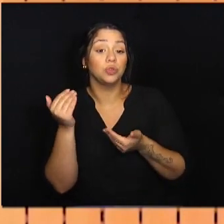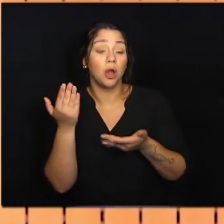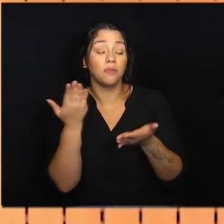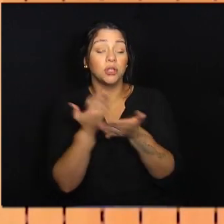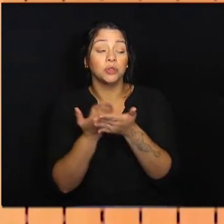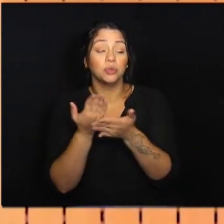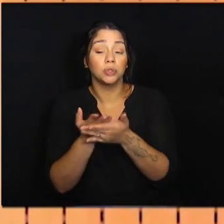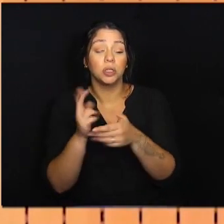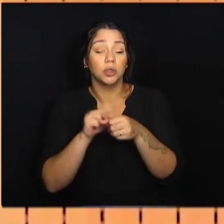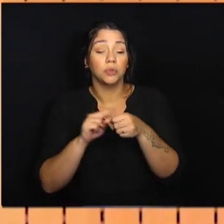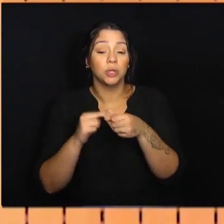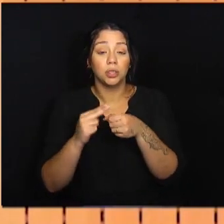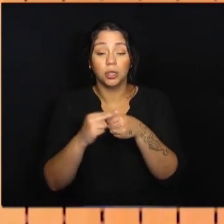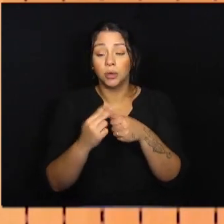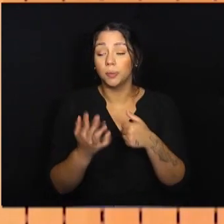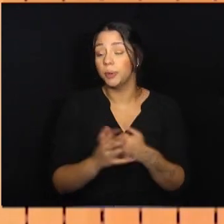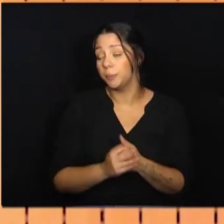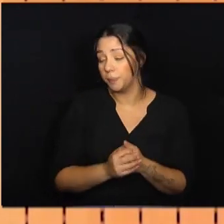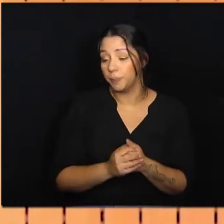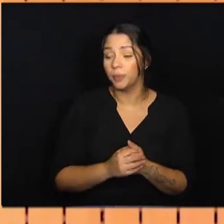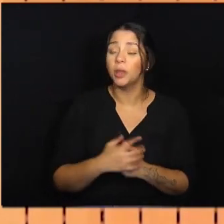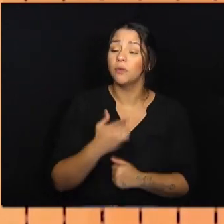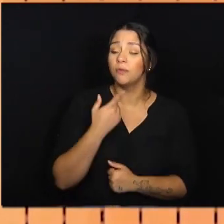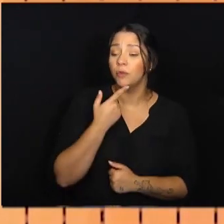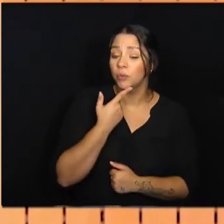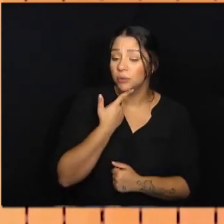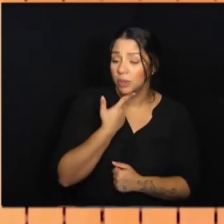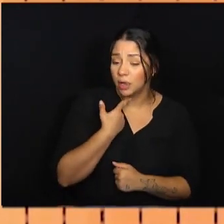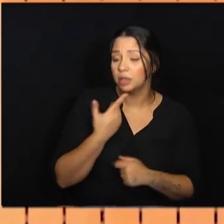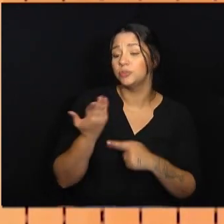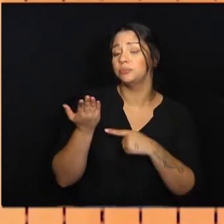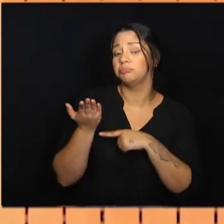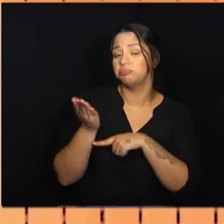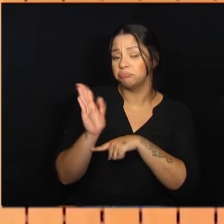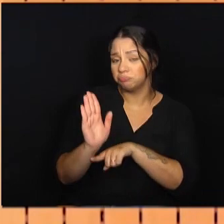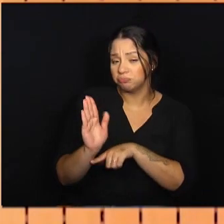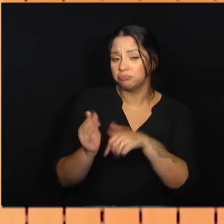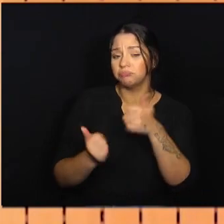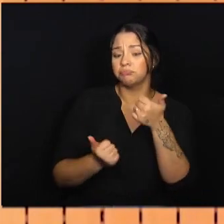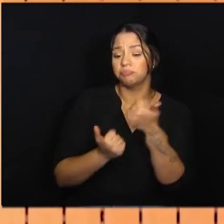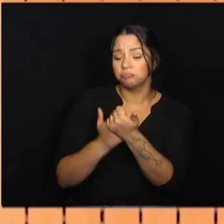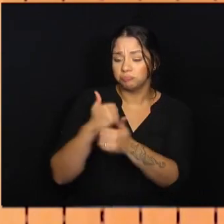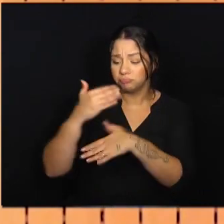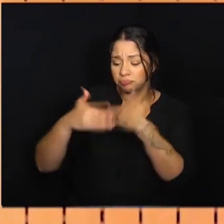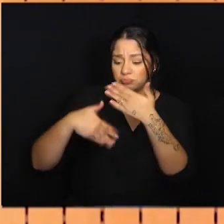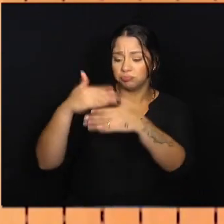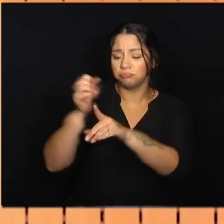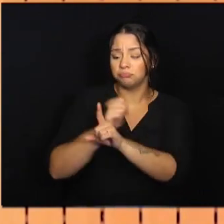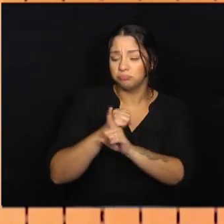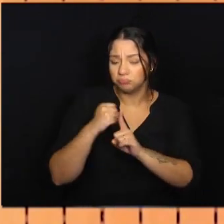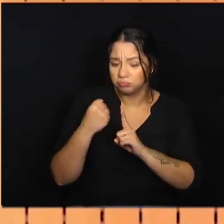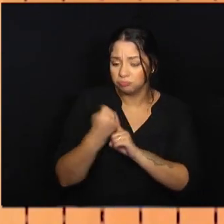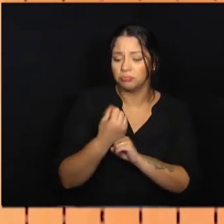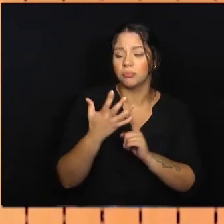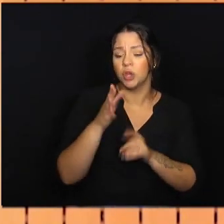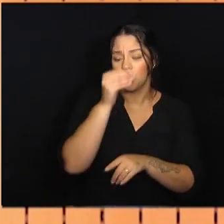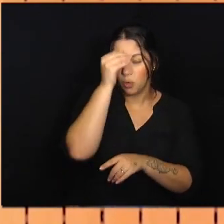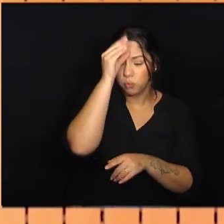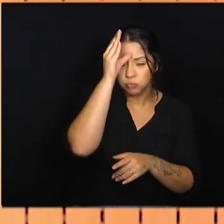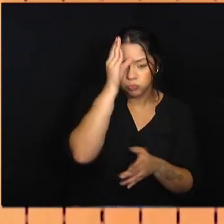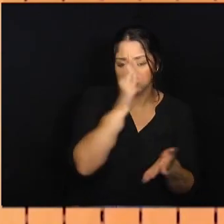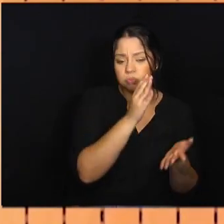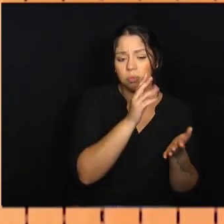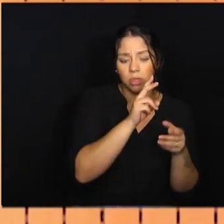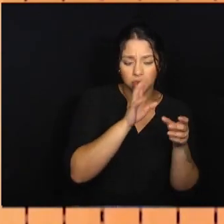e que tem vontade de contribuir para desenvolver a sociedade, para levar o conhecimento que ele recebeu